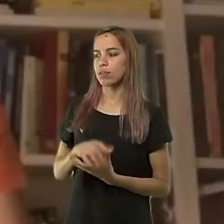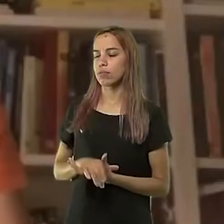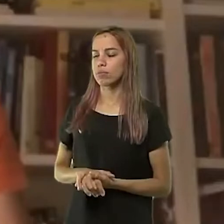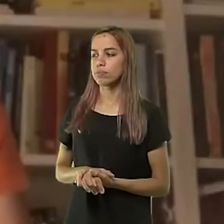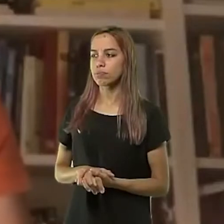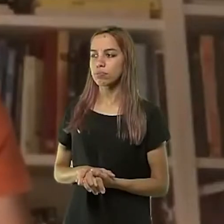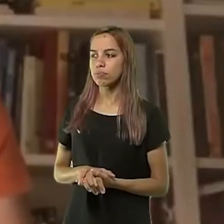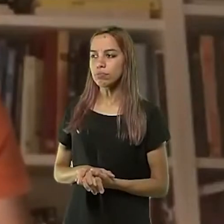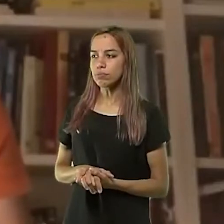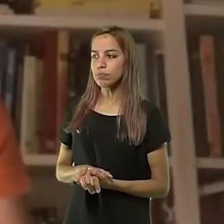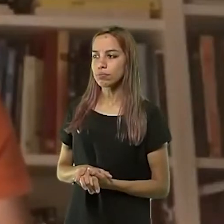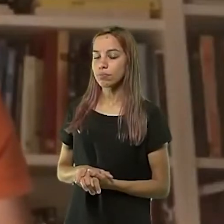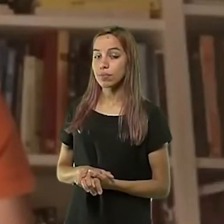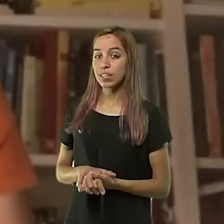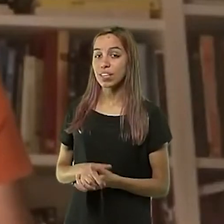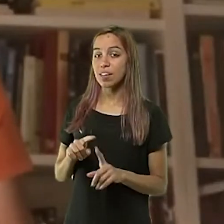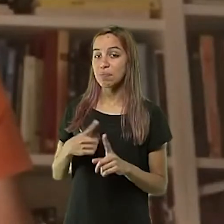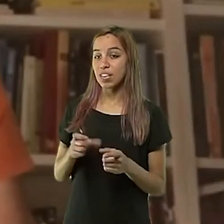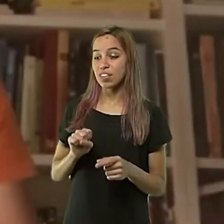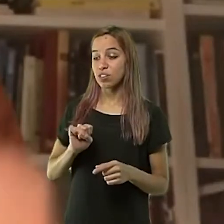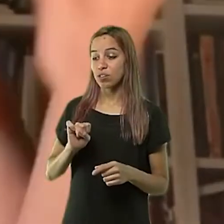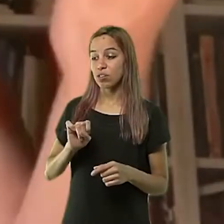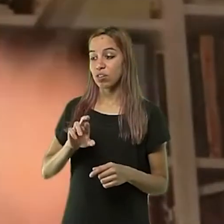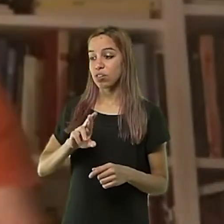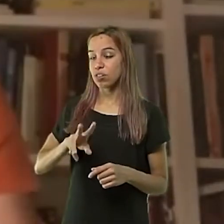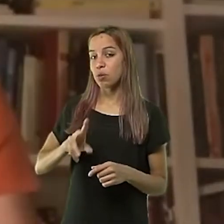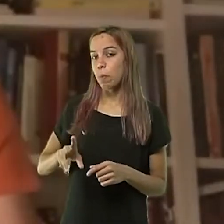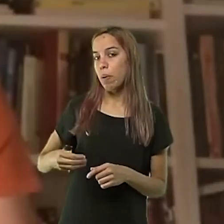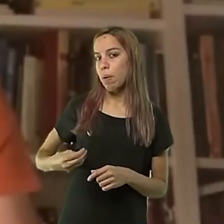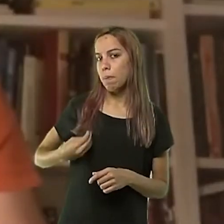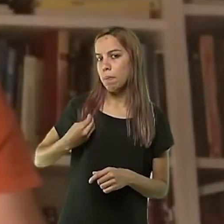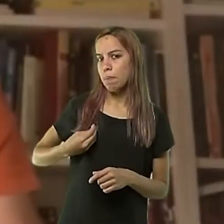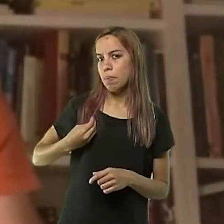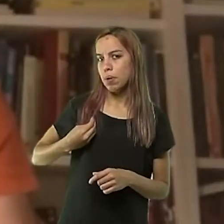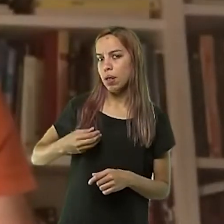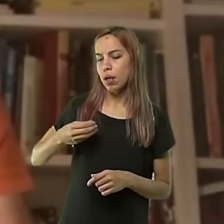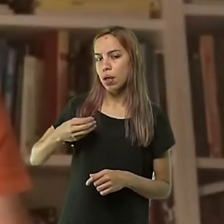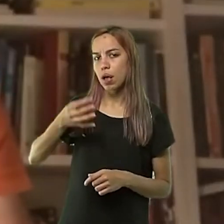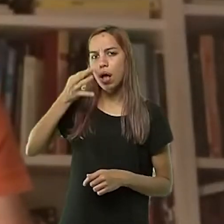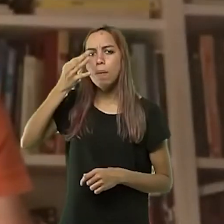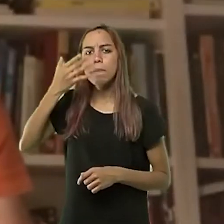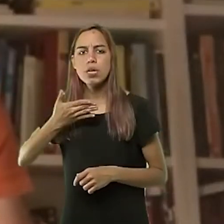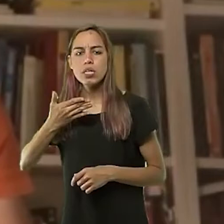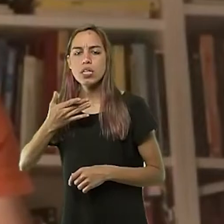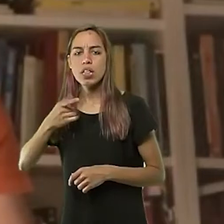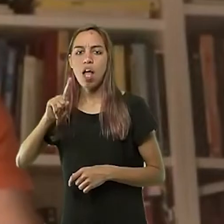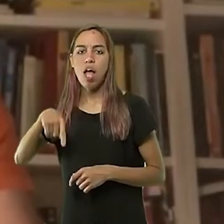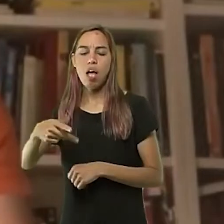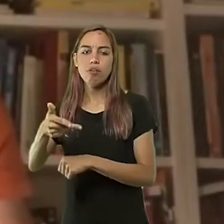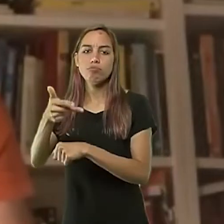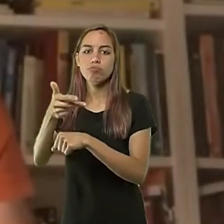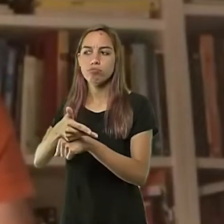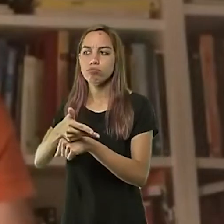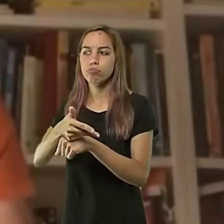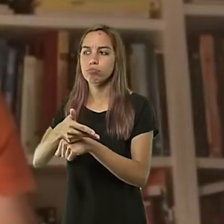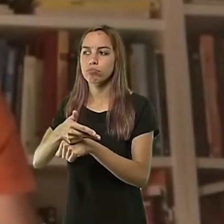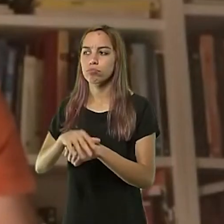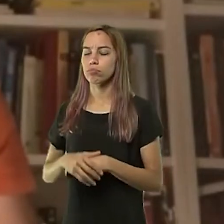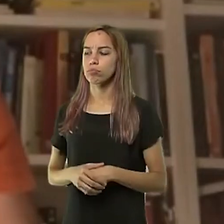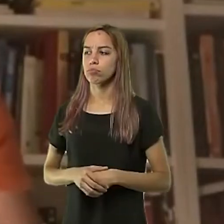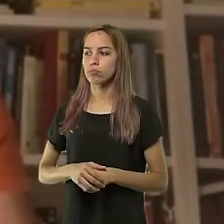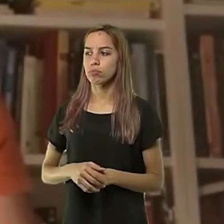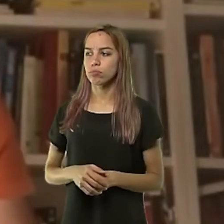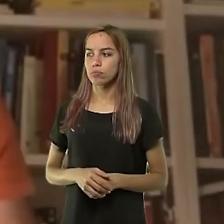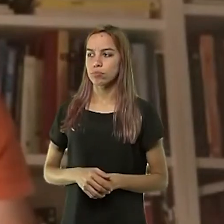este não é ao vivo, portanto é um curso que está gravado. Sim. E a única interação que eu tenho depois com os alunos é através dos fóruns.